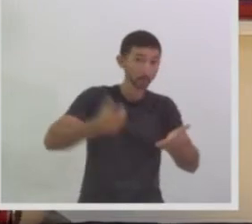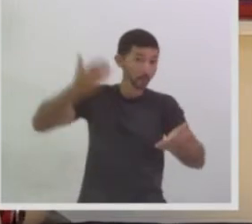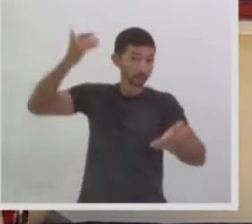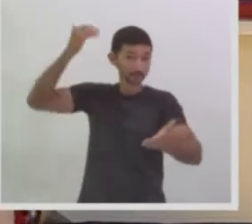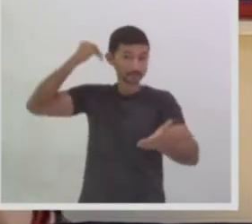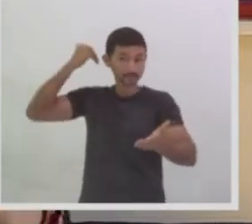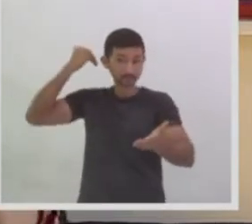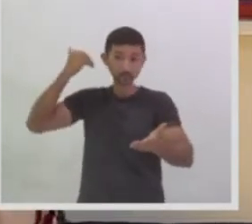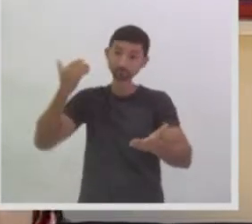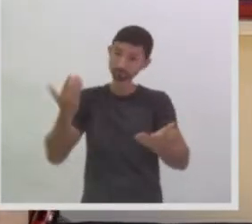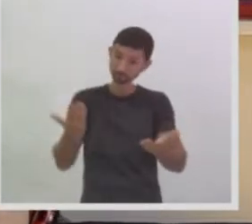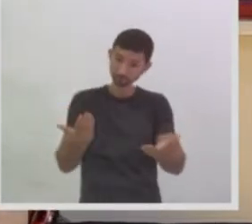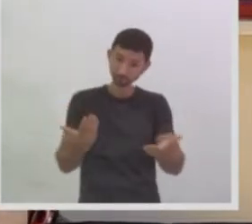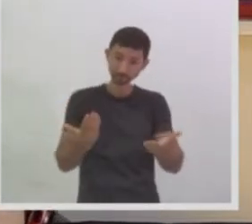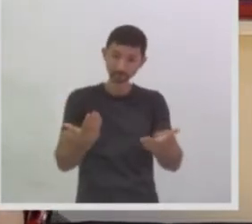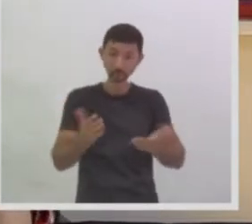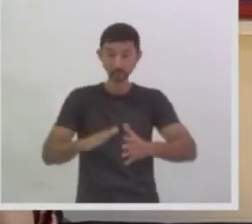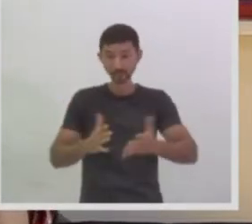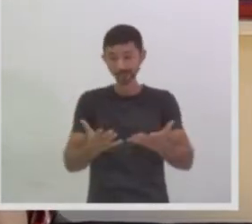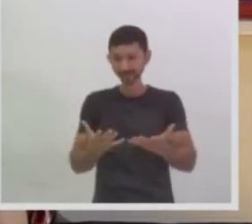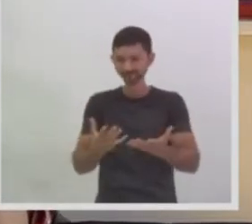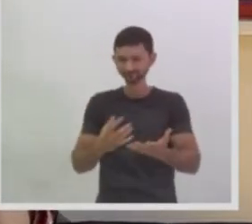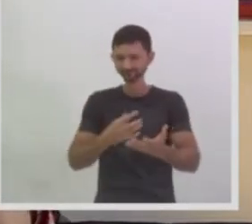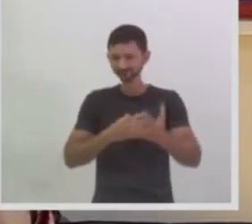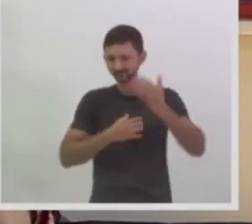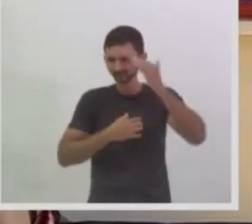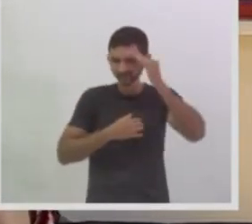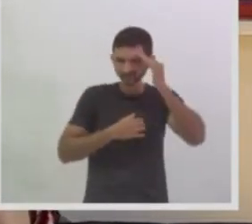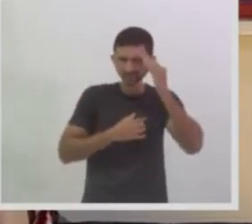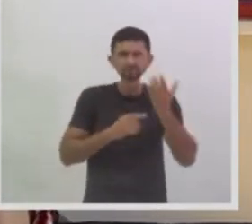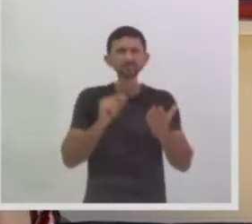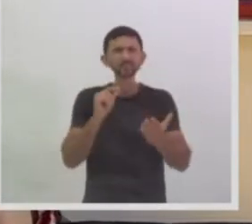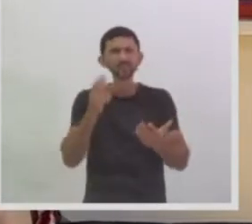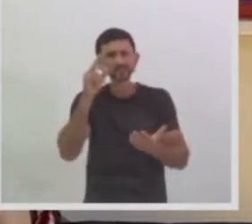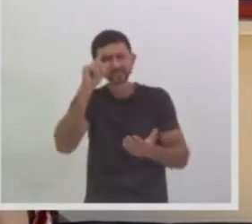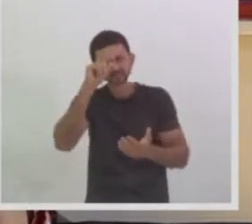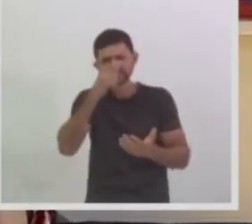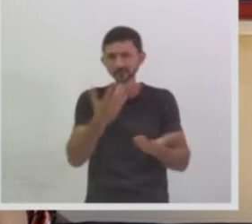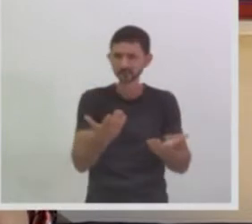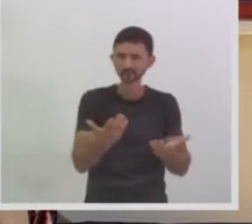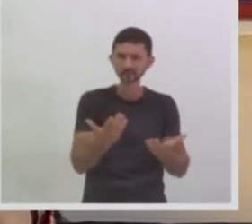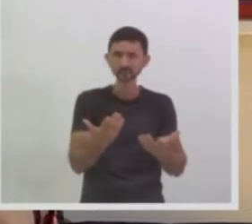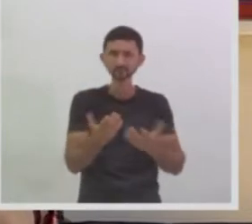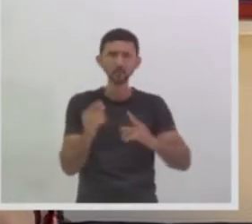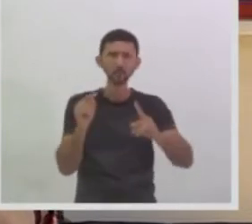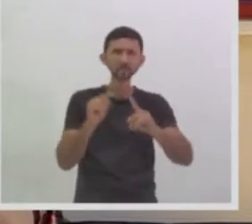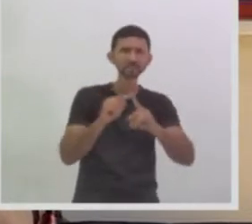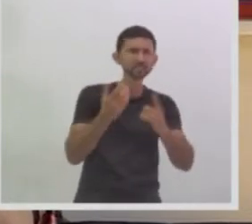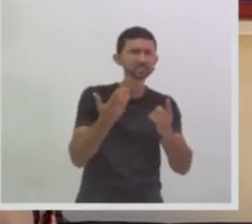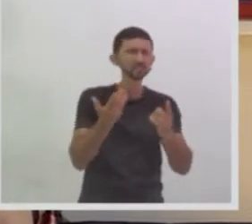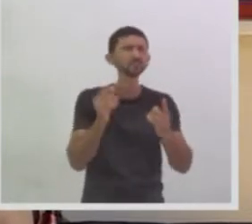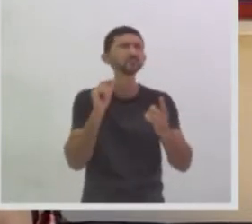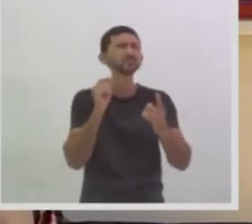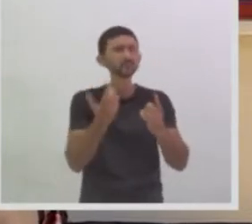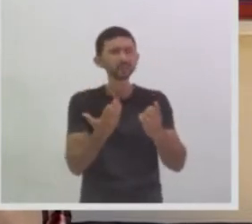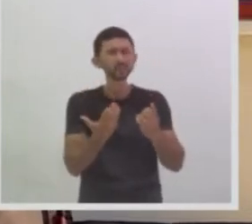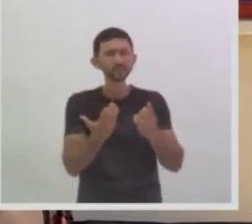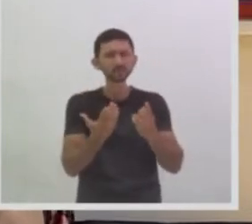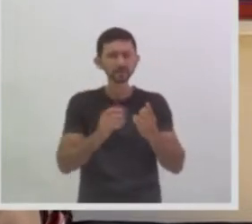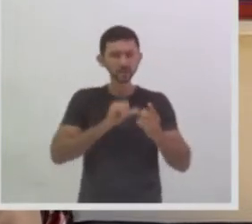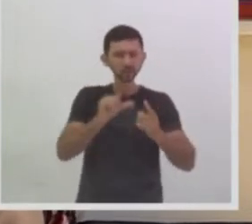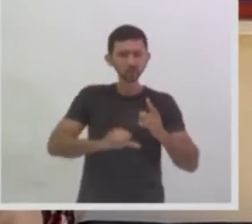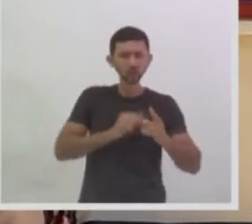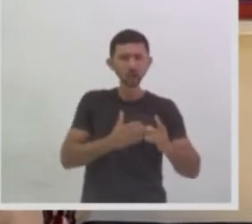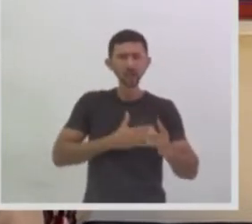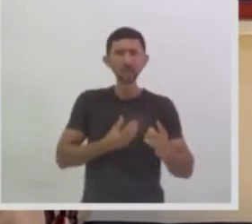passado, porque isso dificulta muito entender qual a utilidade, qual o objetivo, né? O que vai mudar na minha vida, o que eu